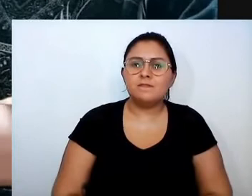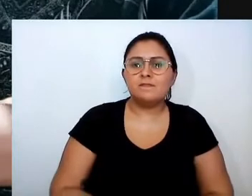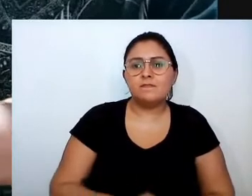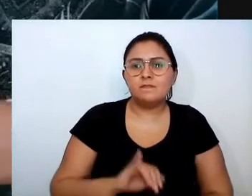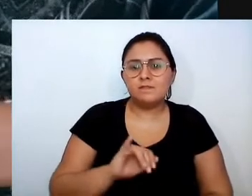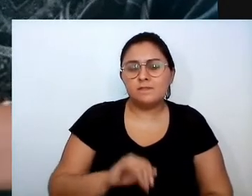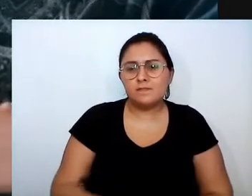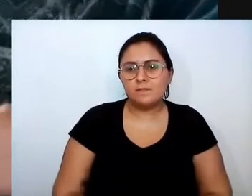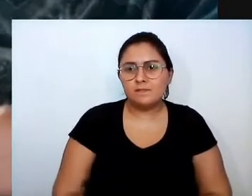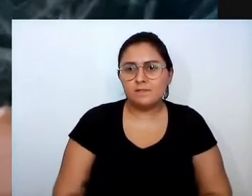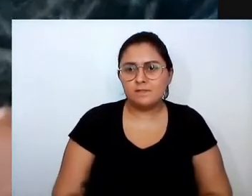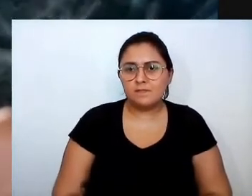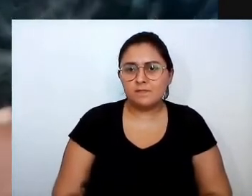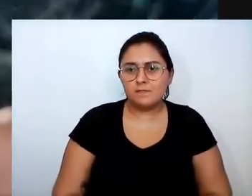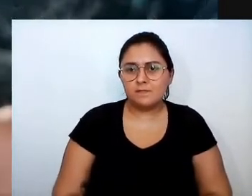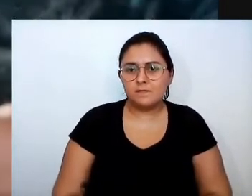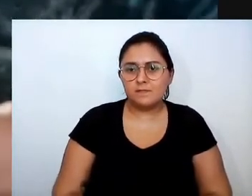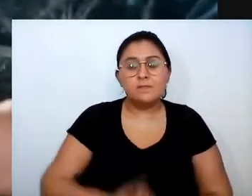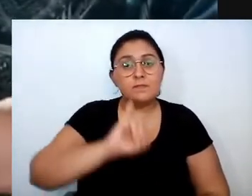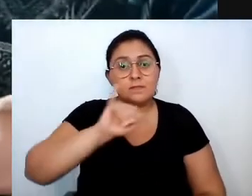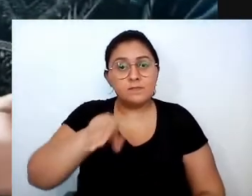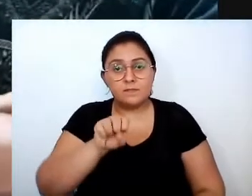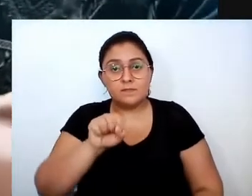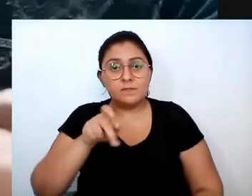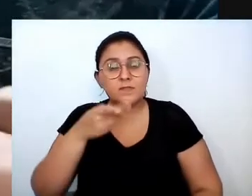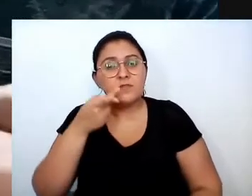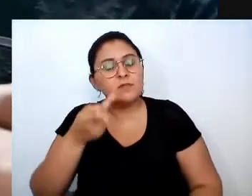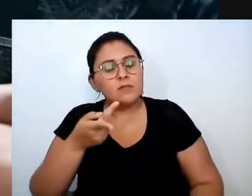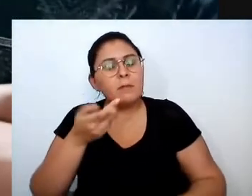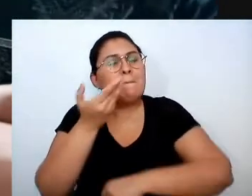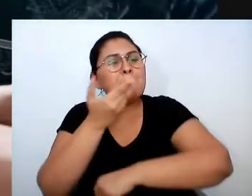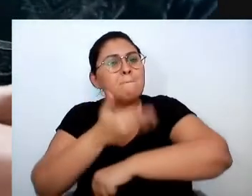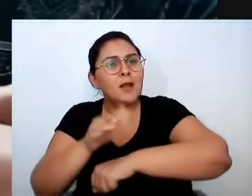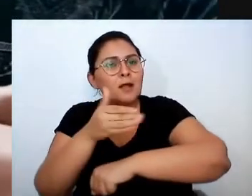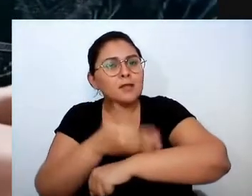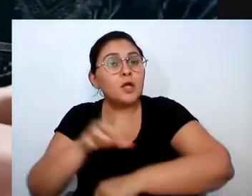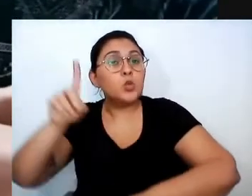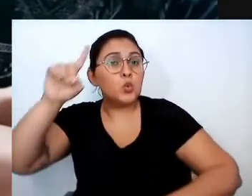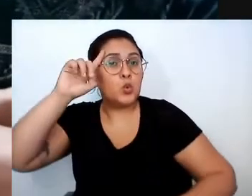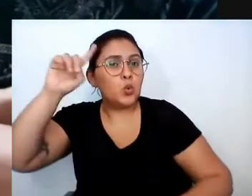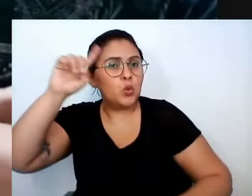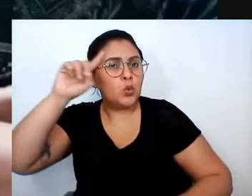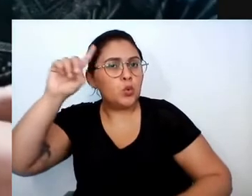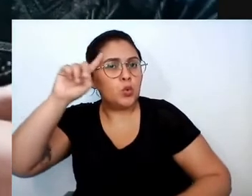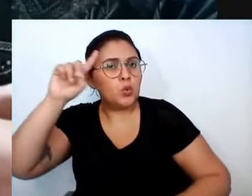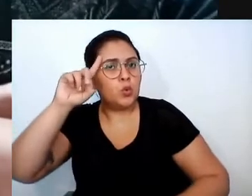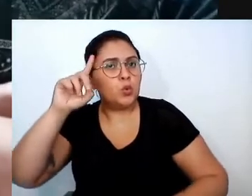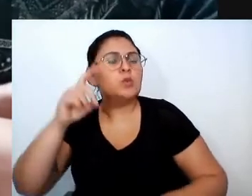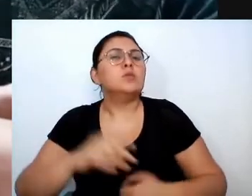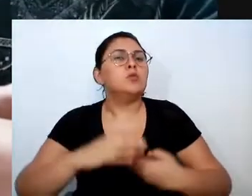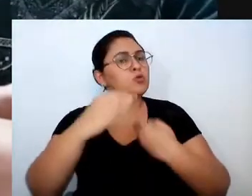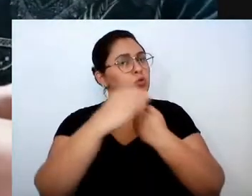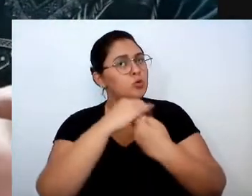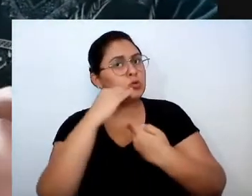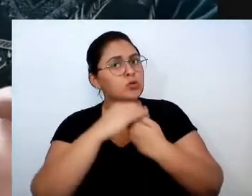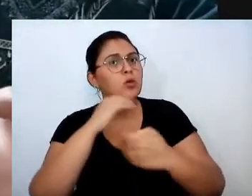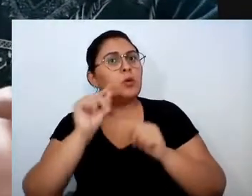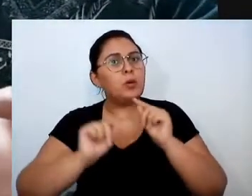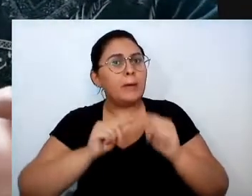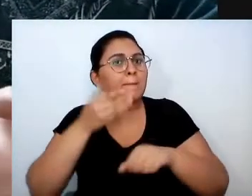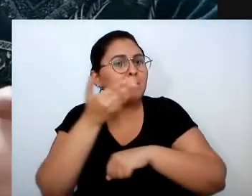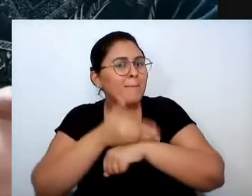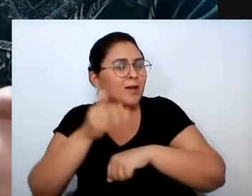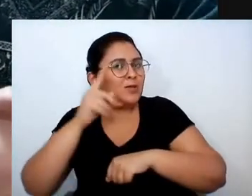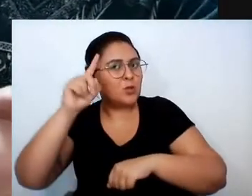só, José. influencia. Tem a prática diária, né? Que é sempre recomendado você estudar um tempo diário. Não estudar demais,